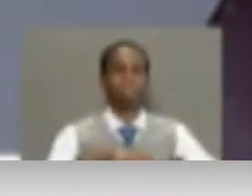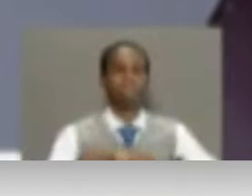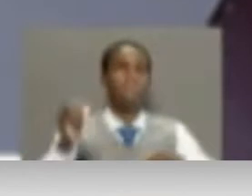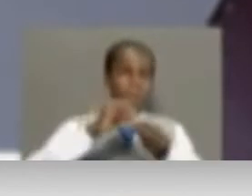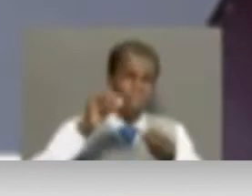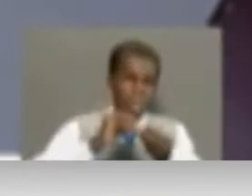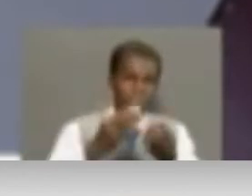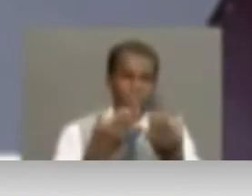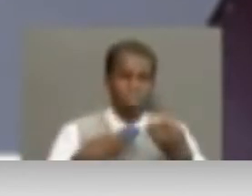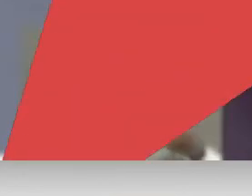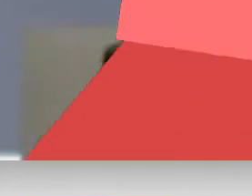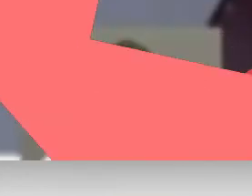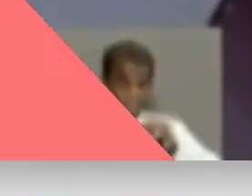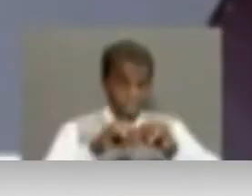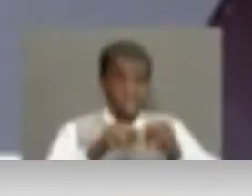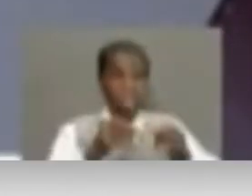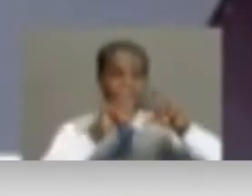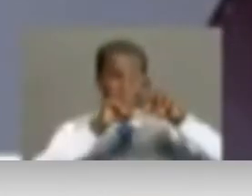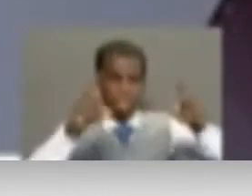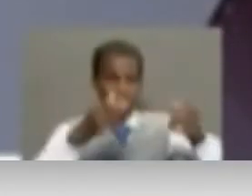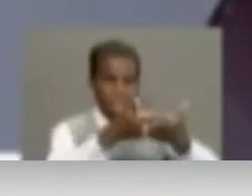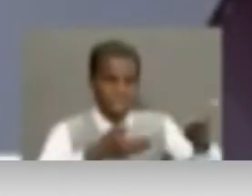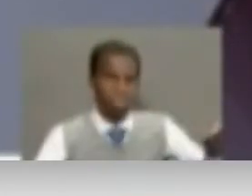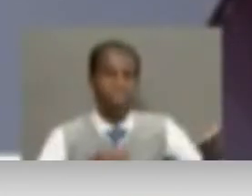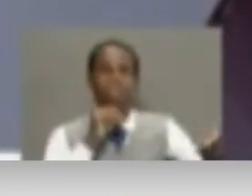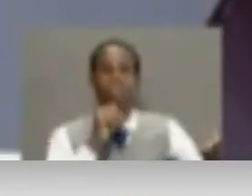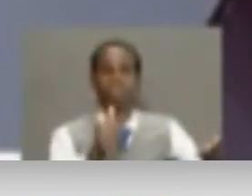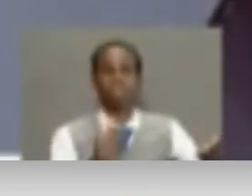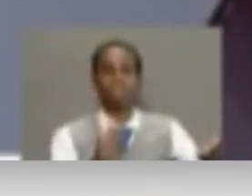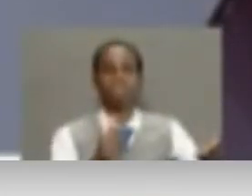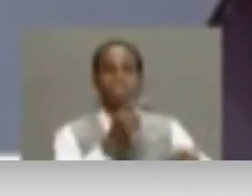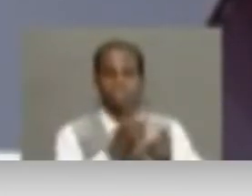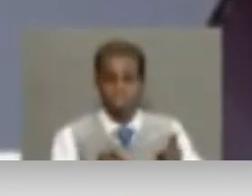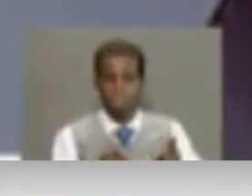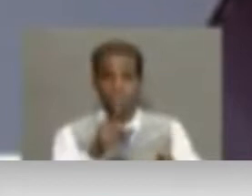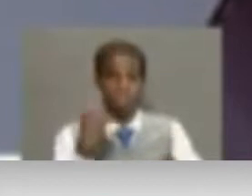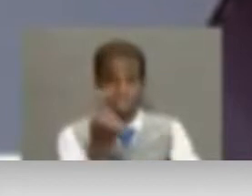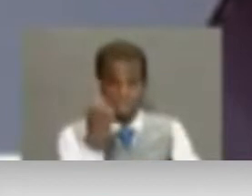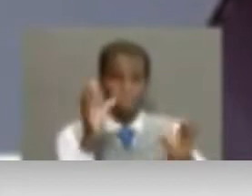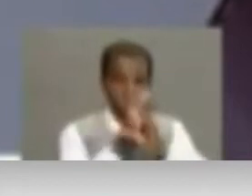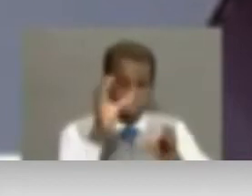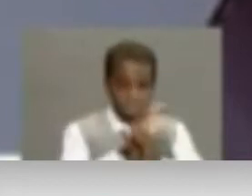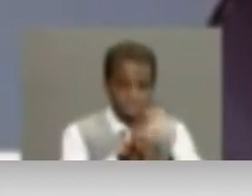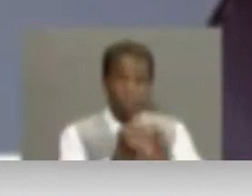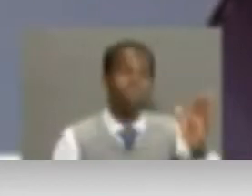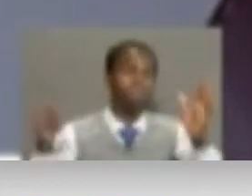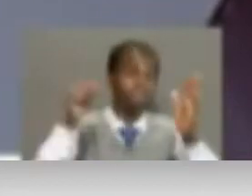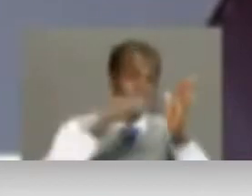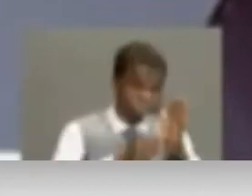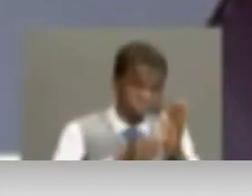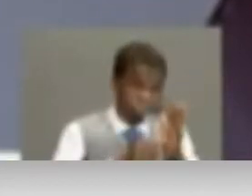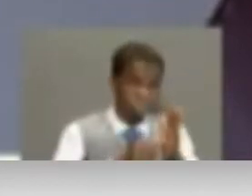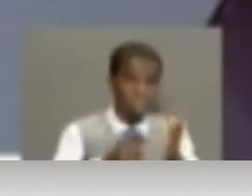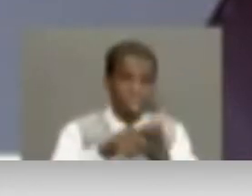partir do texto, procurar o móvel, eu não encontrava efetivamente qual era o móvel, a motivação principal da alteração do texto constitucional. Mas